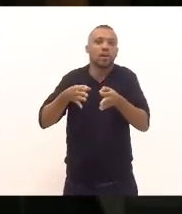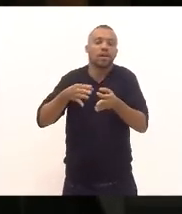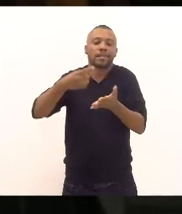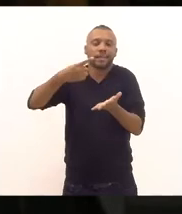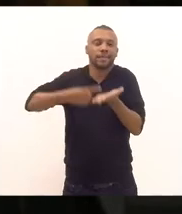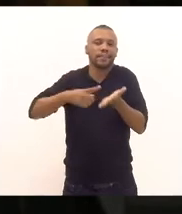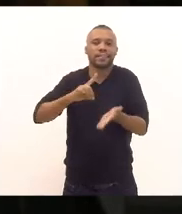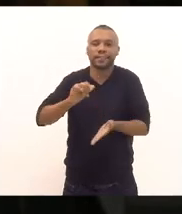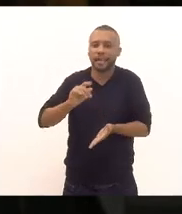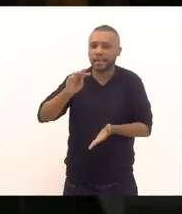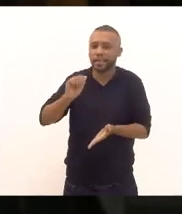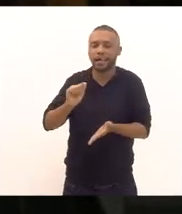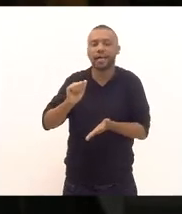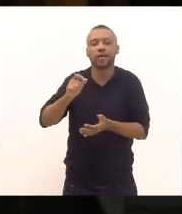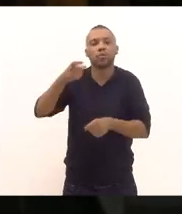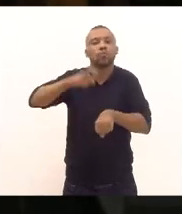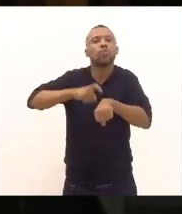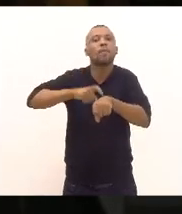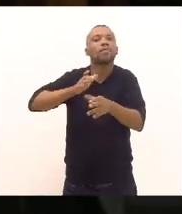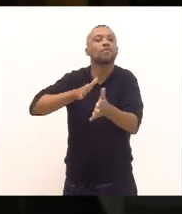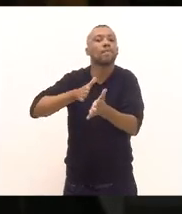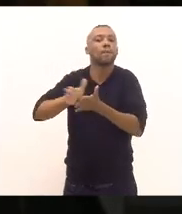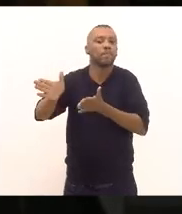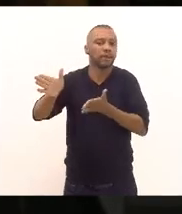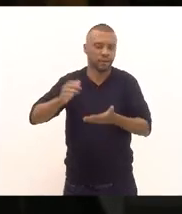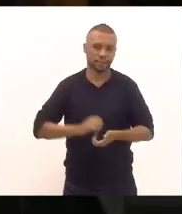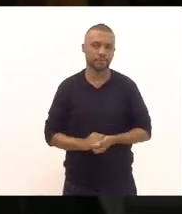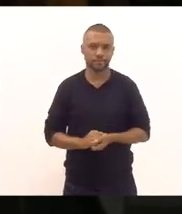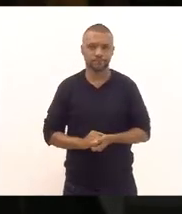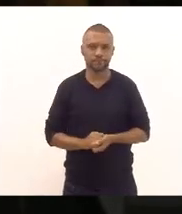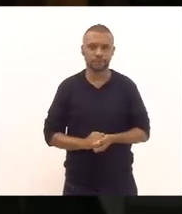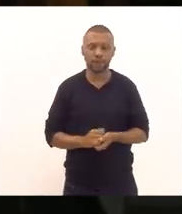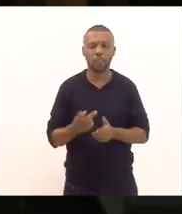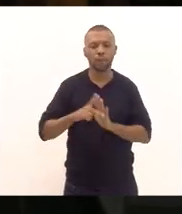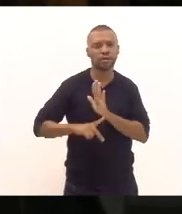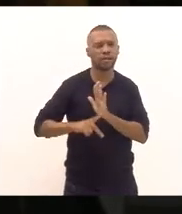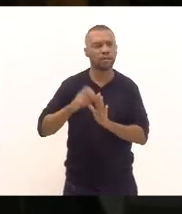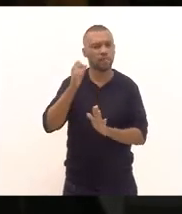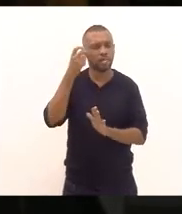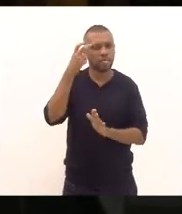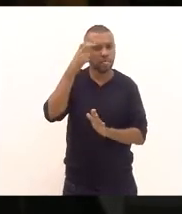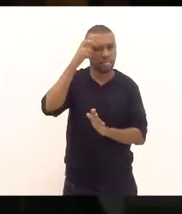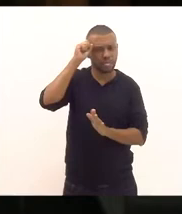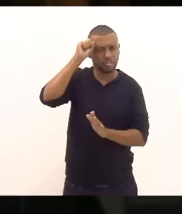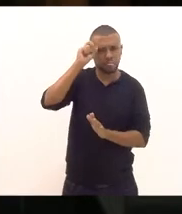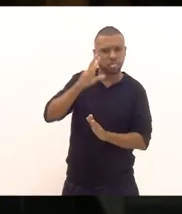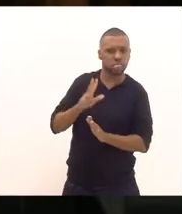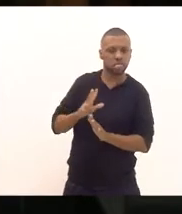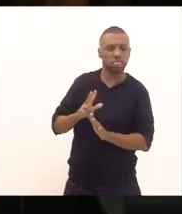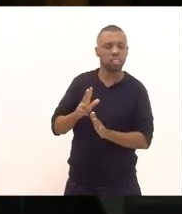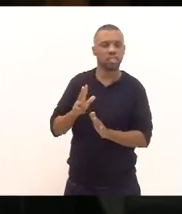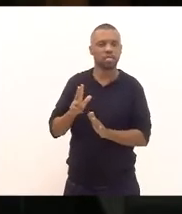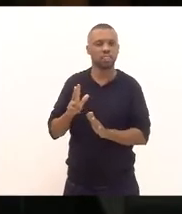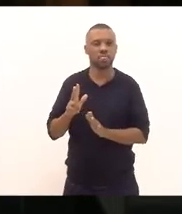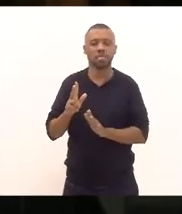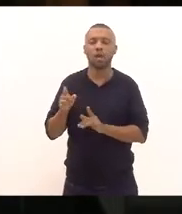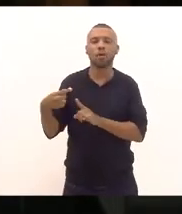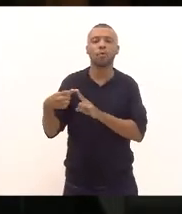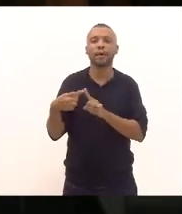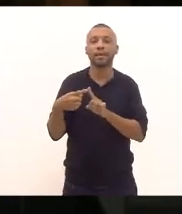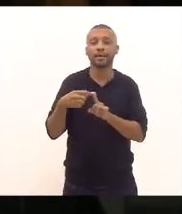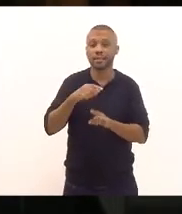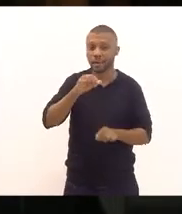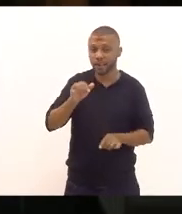da sua publicação é um projeto ardiloso que na justificativa na